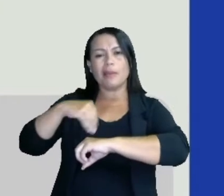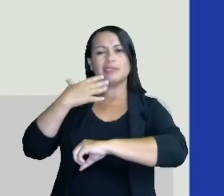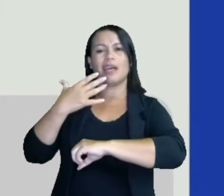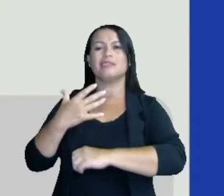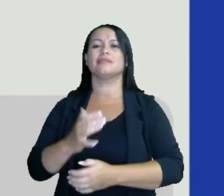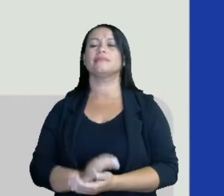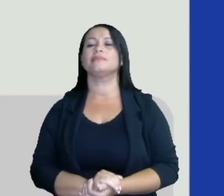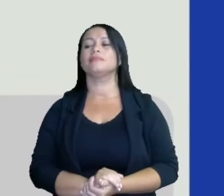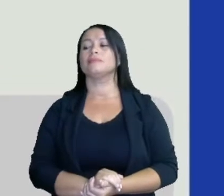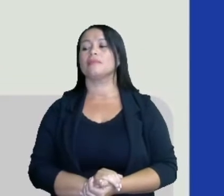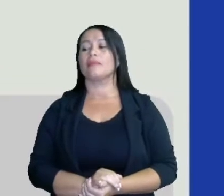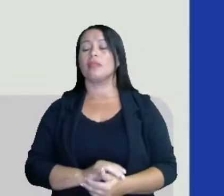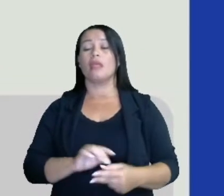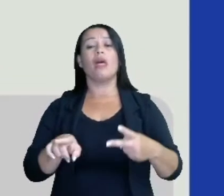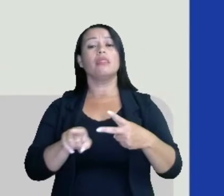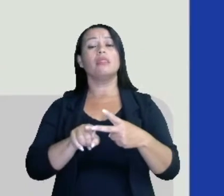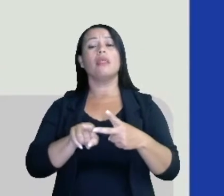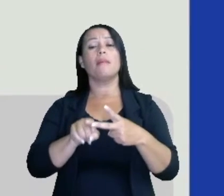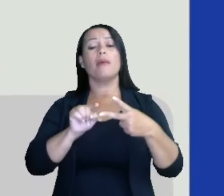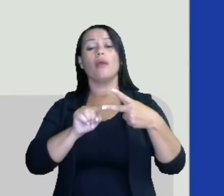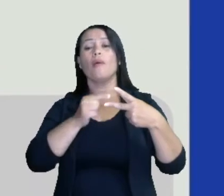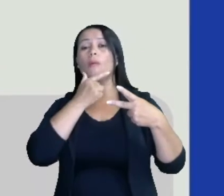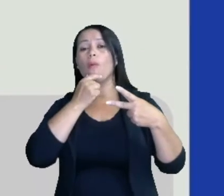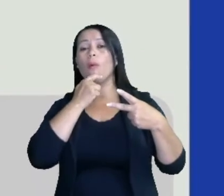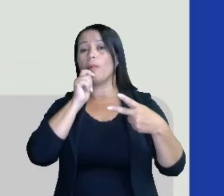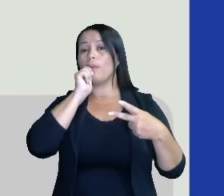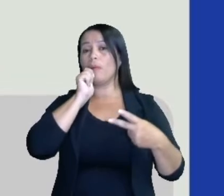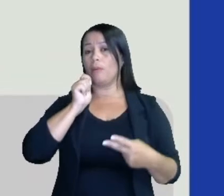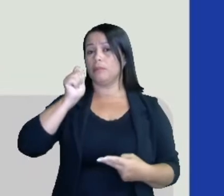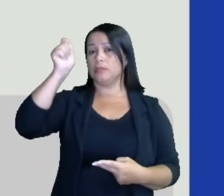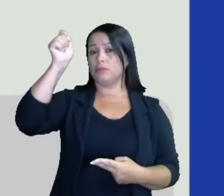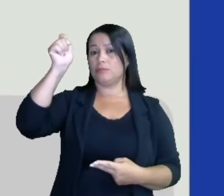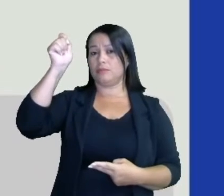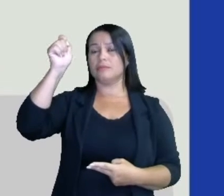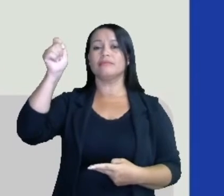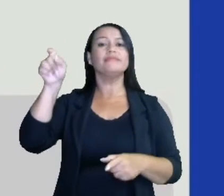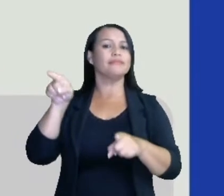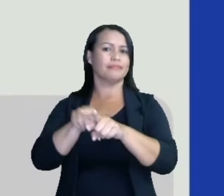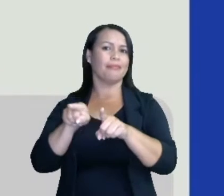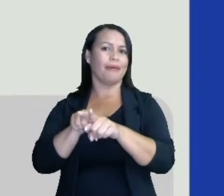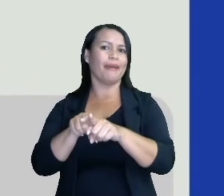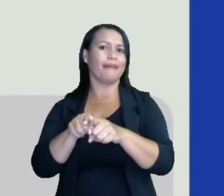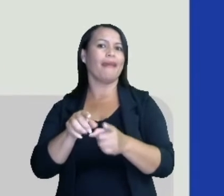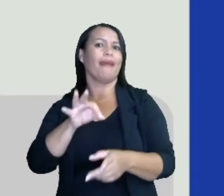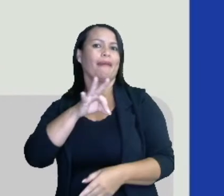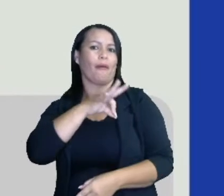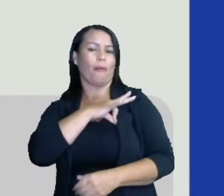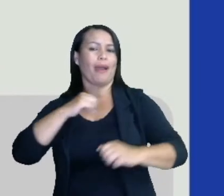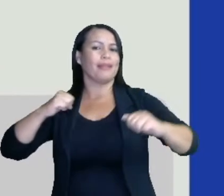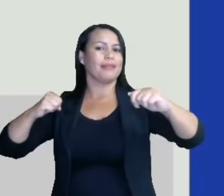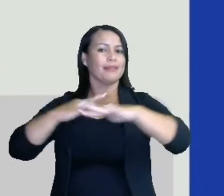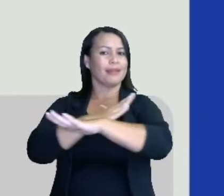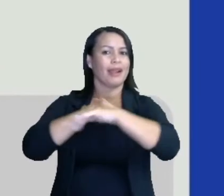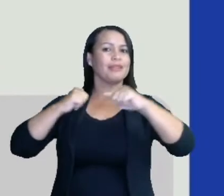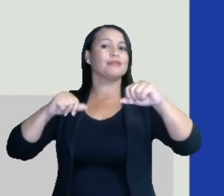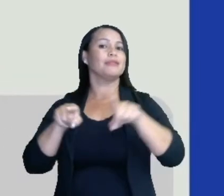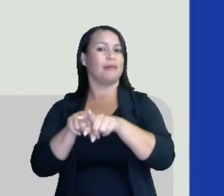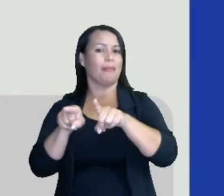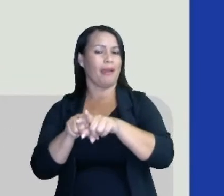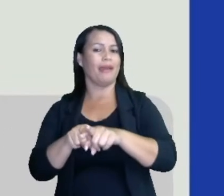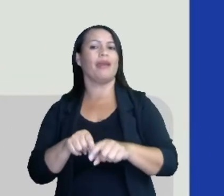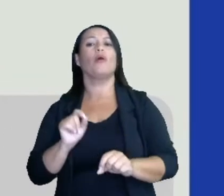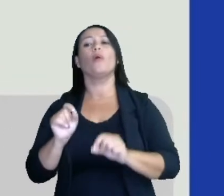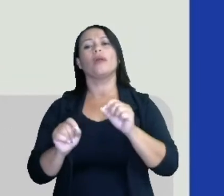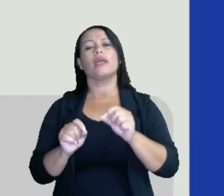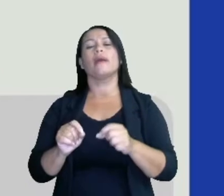verbal. O apito ali, ó, que o guarda de trânsito usa também, uma forma de linguagem não verbal, porque